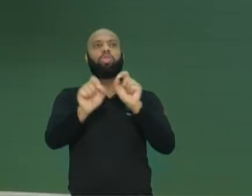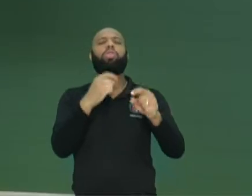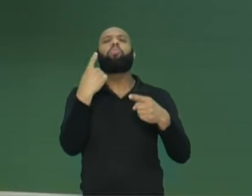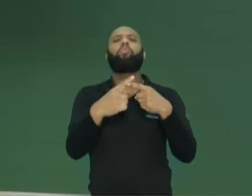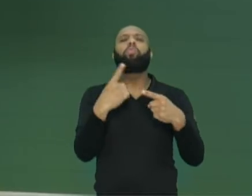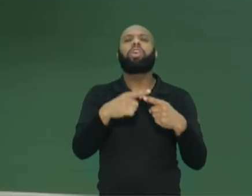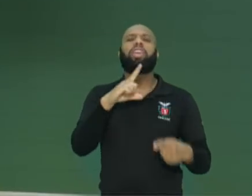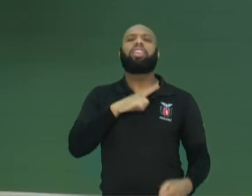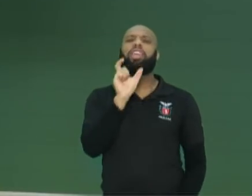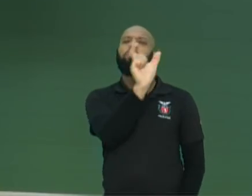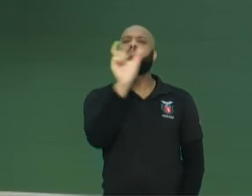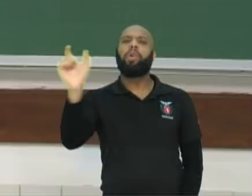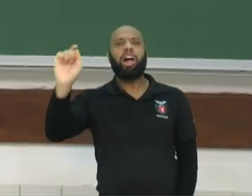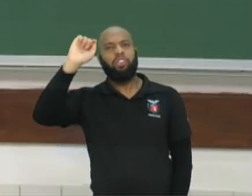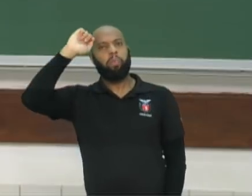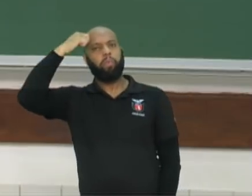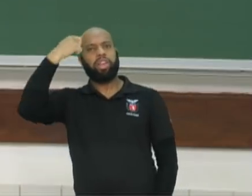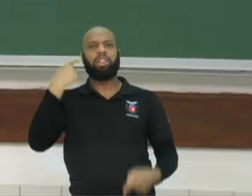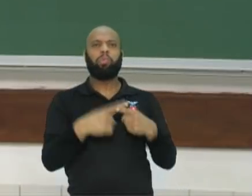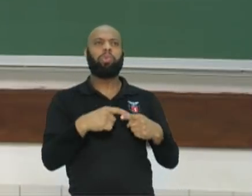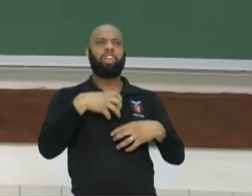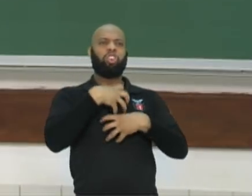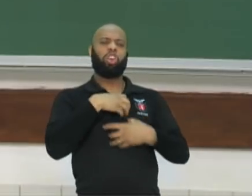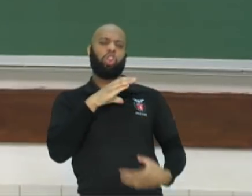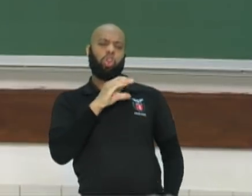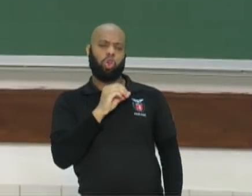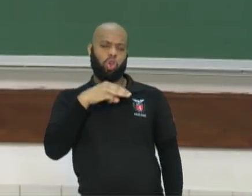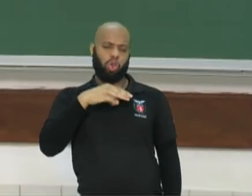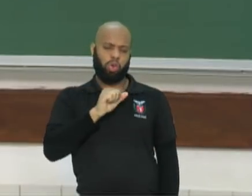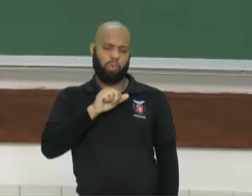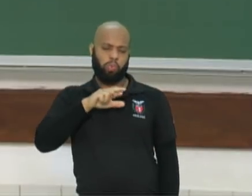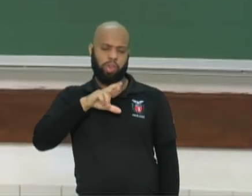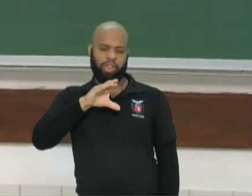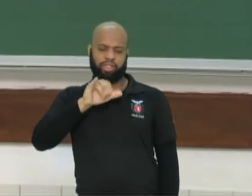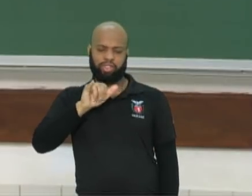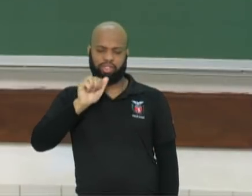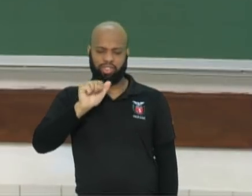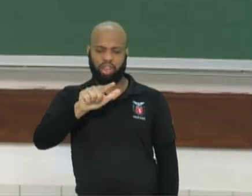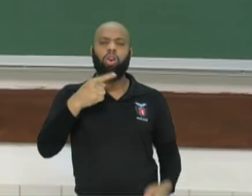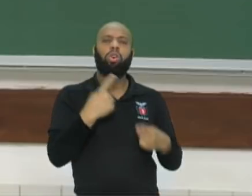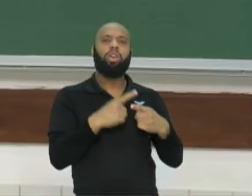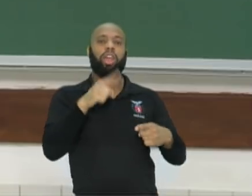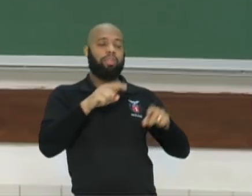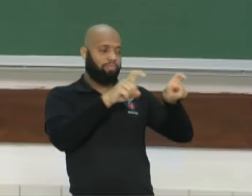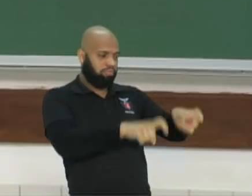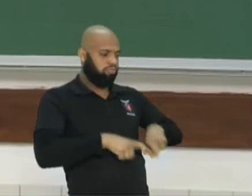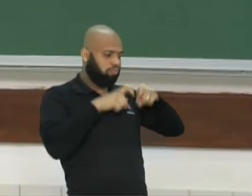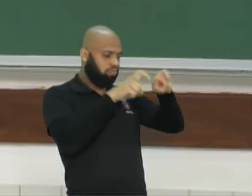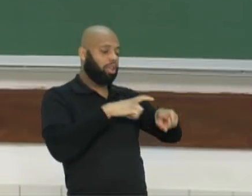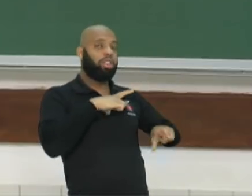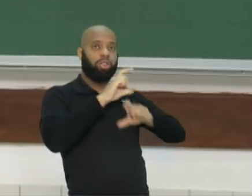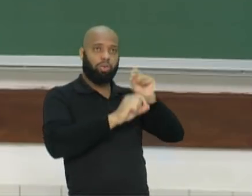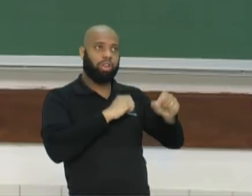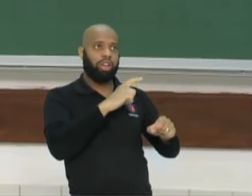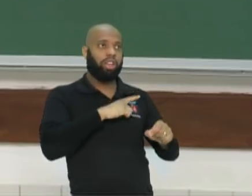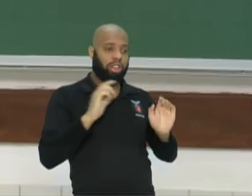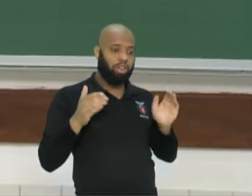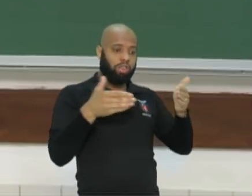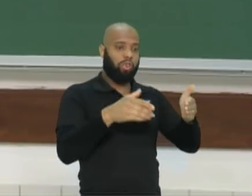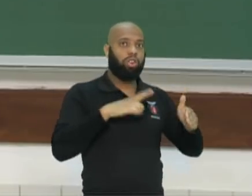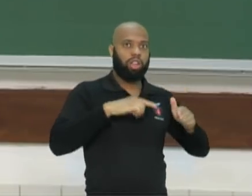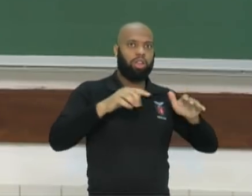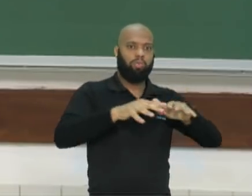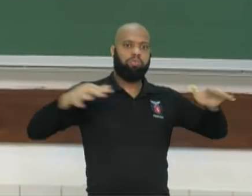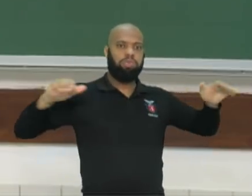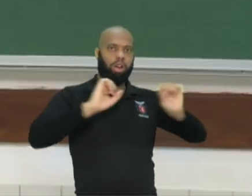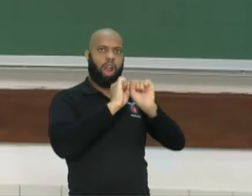que que eu digo agricultura comercial? O que que tem a ver esse termo? É aquela agricultura que tem grandes